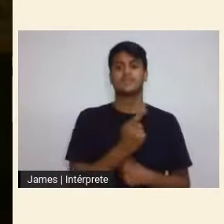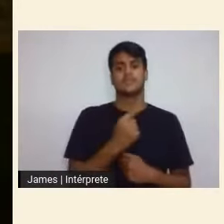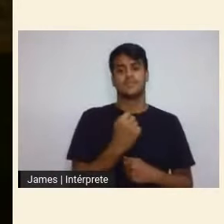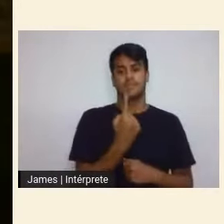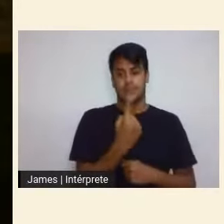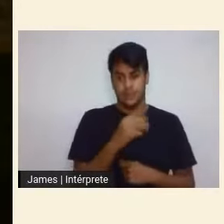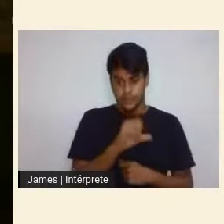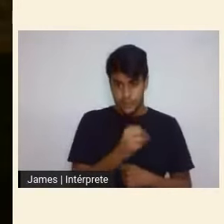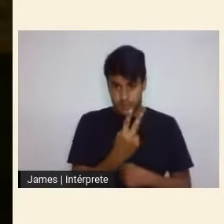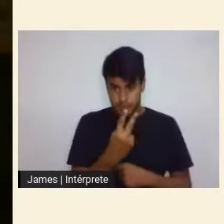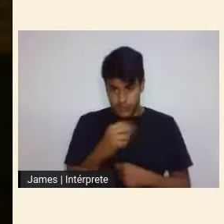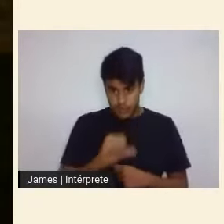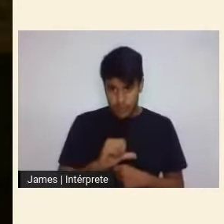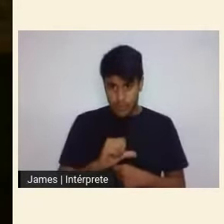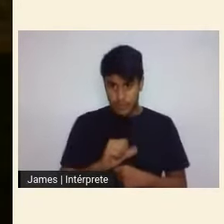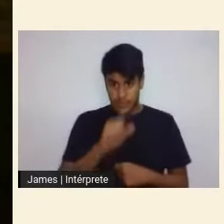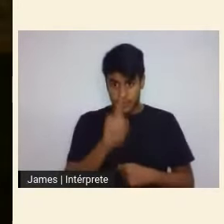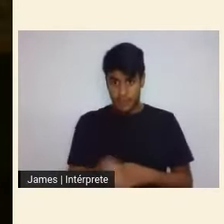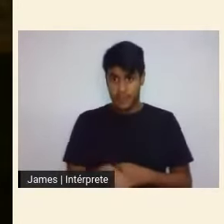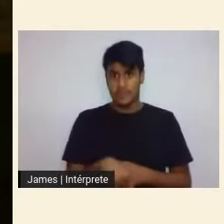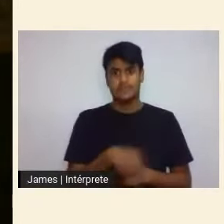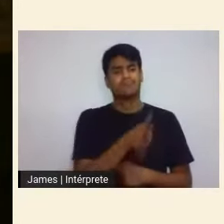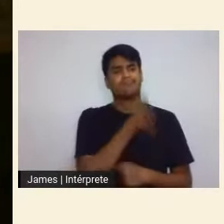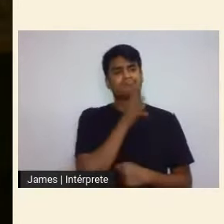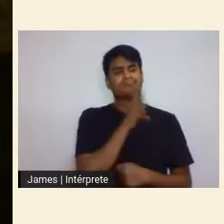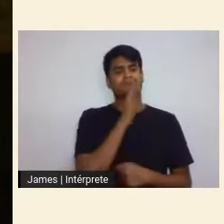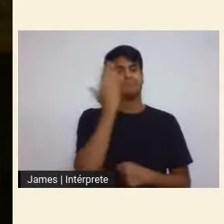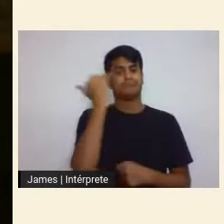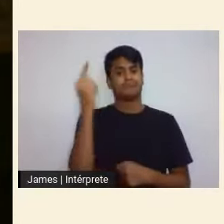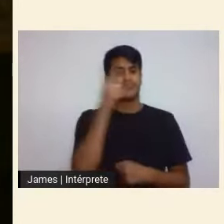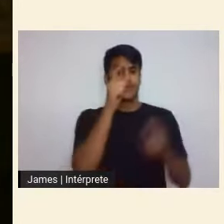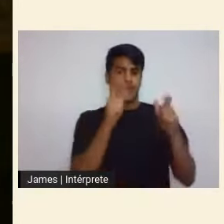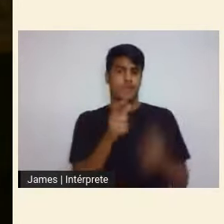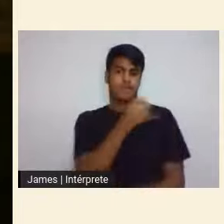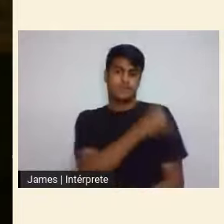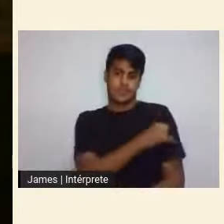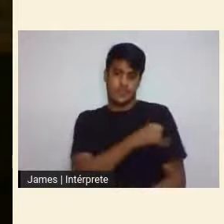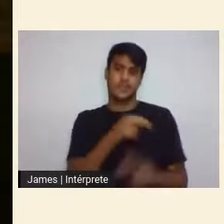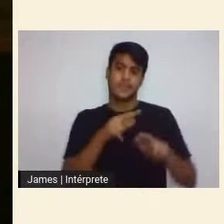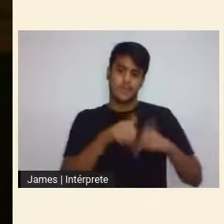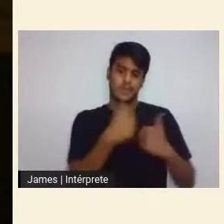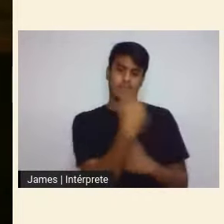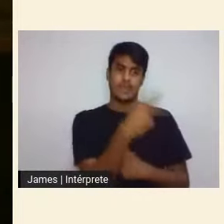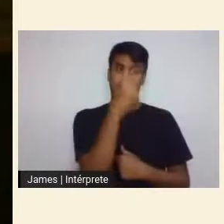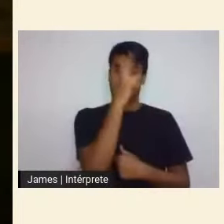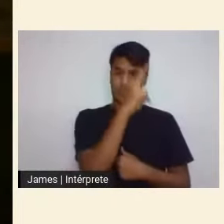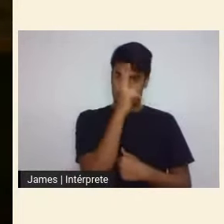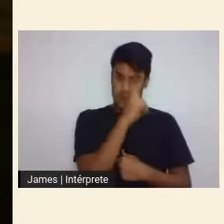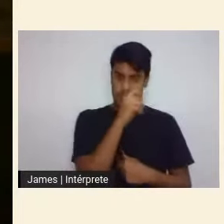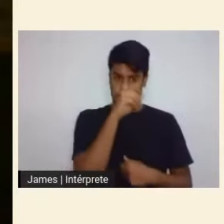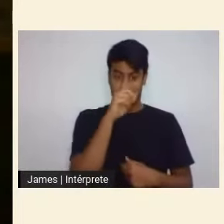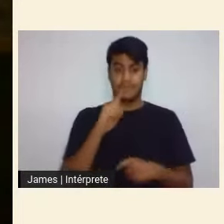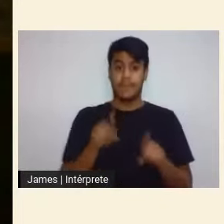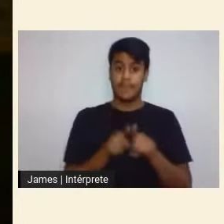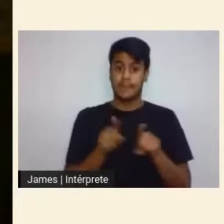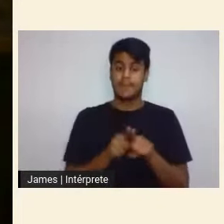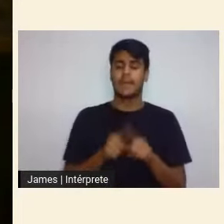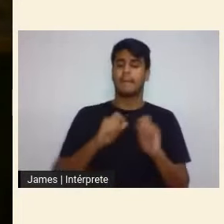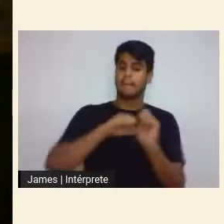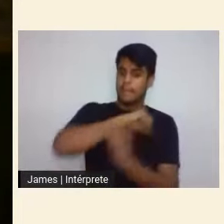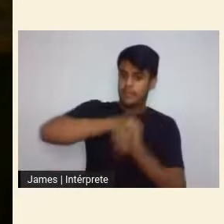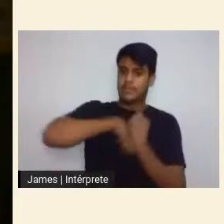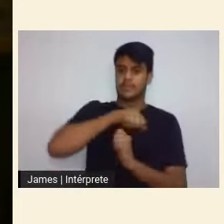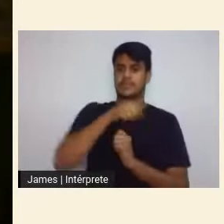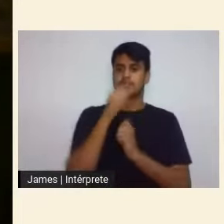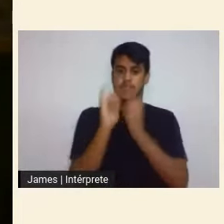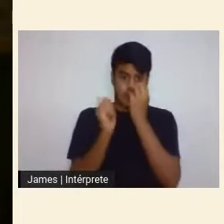1929, que é muito conhecida no Rio de Janeiro por sua história do carnaval carioca, operações de ressignificação e narrativas,